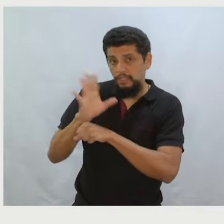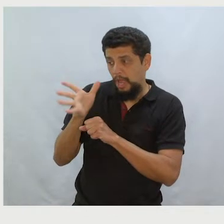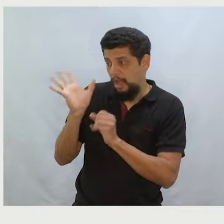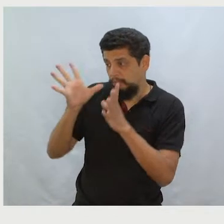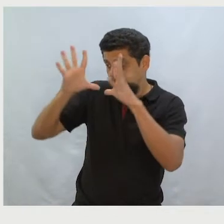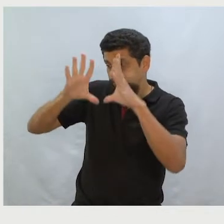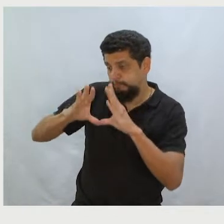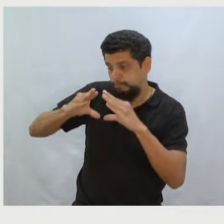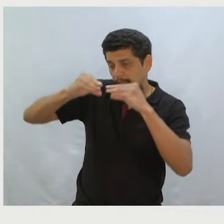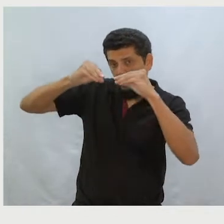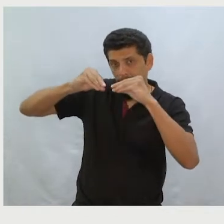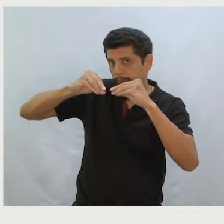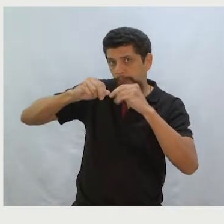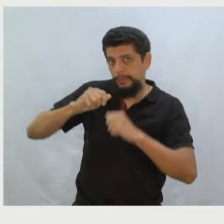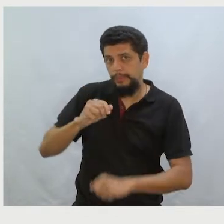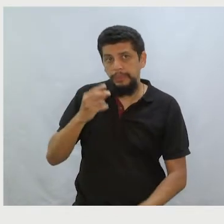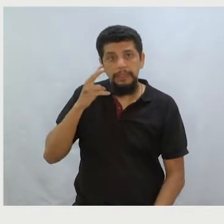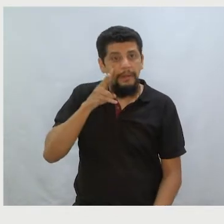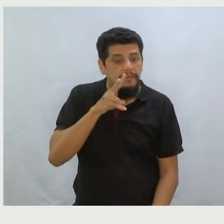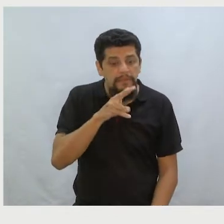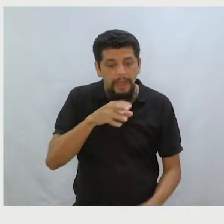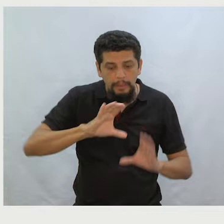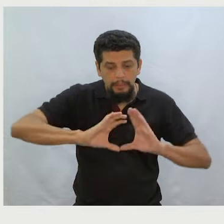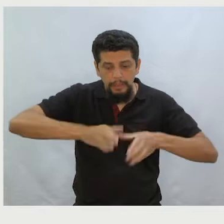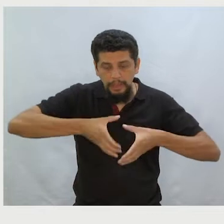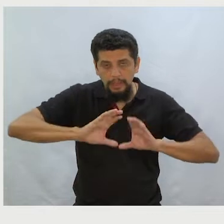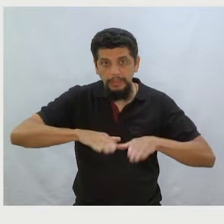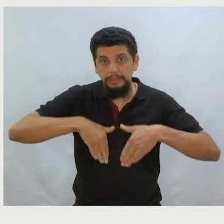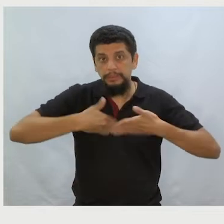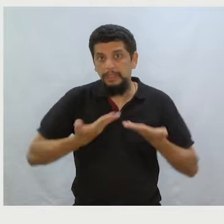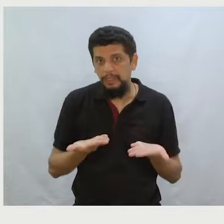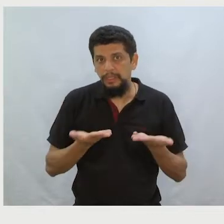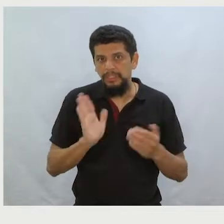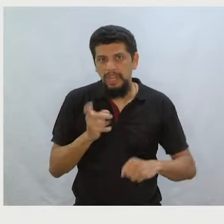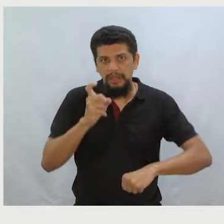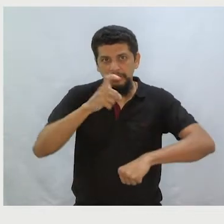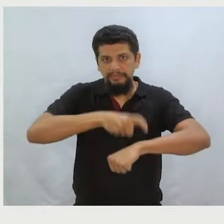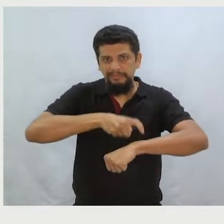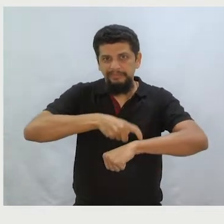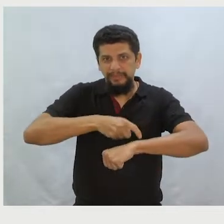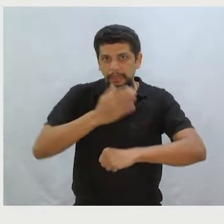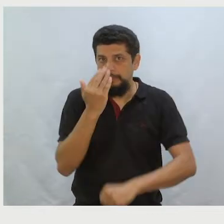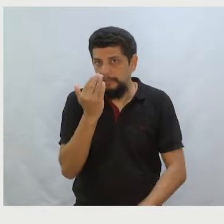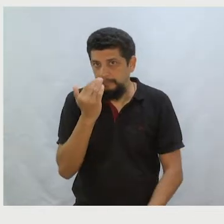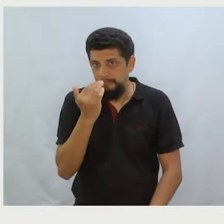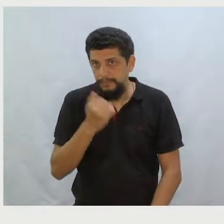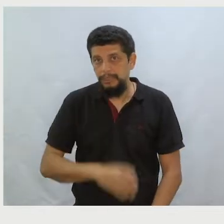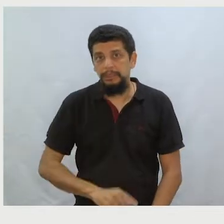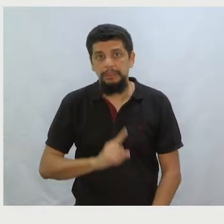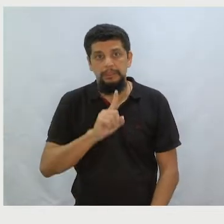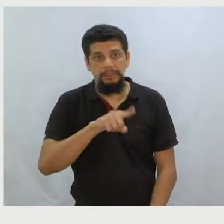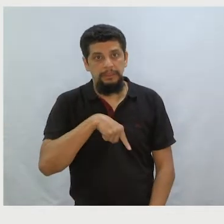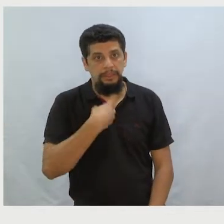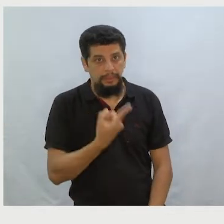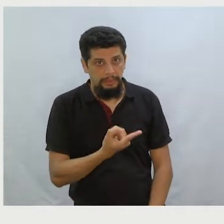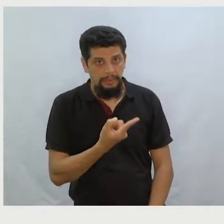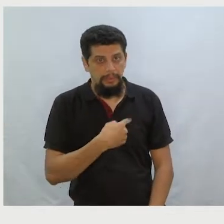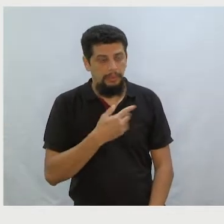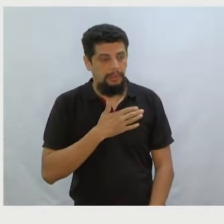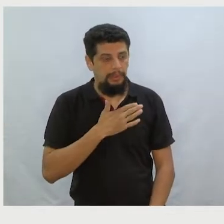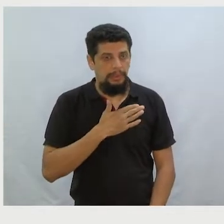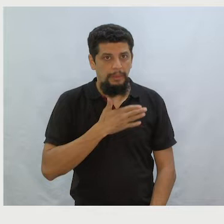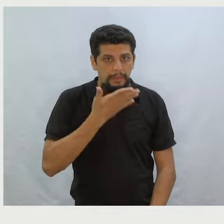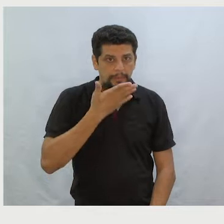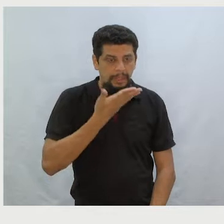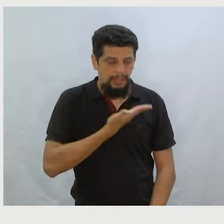está escuro e não dá mais para ver a bola então já é a hora de jantar depois do jantar